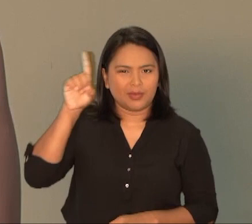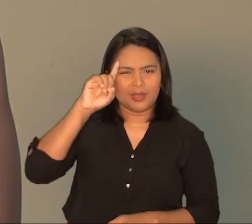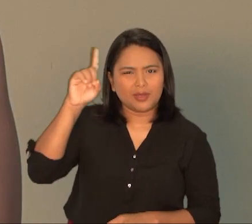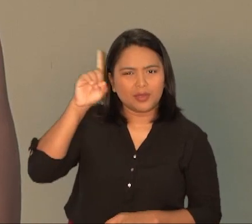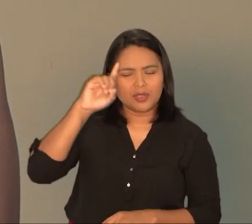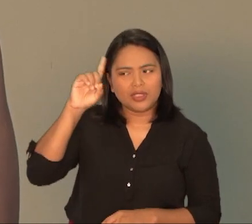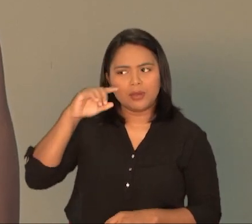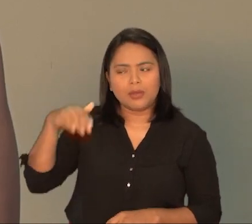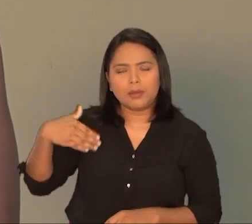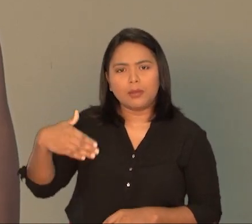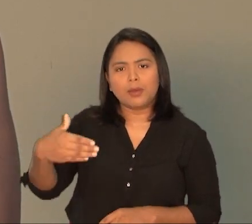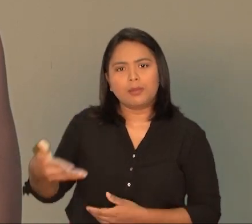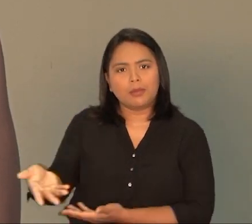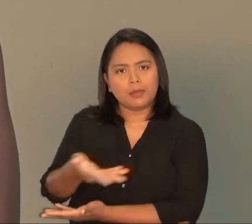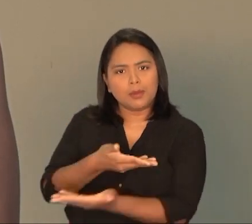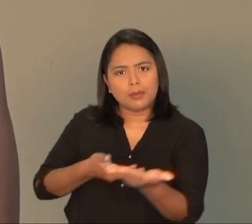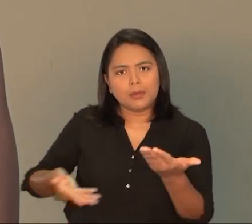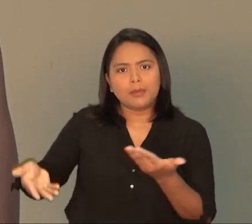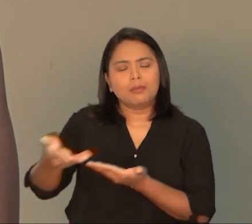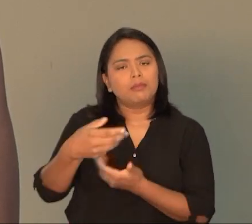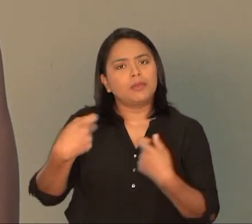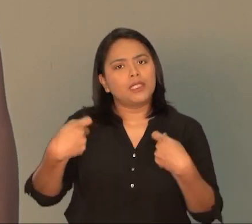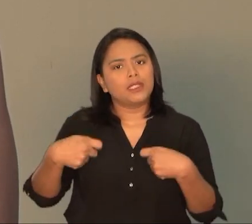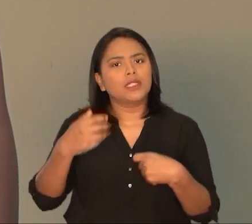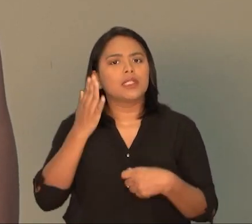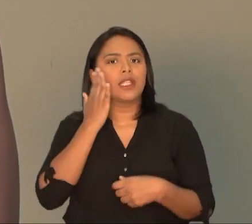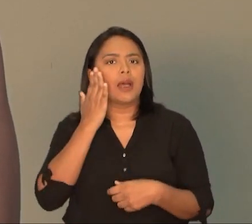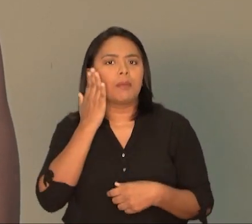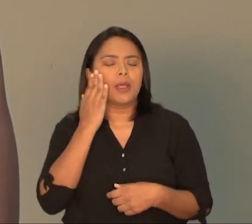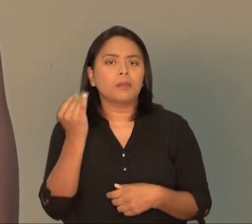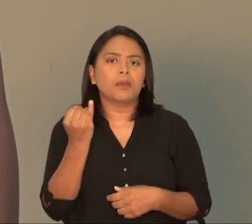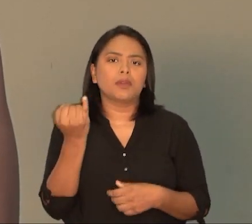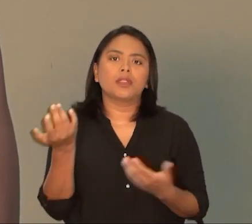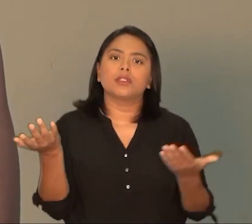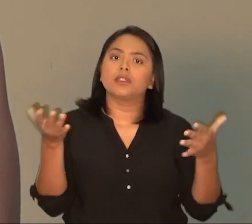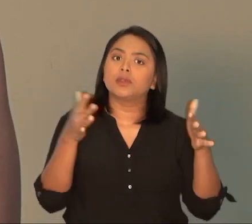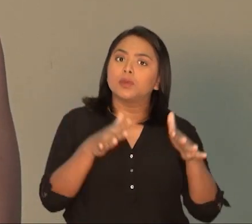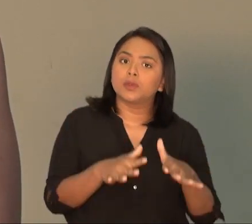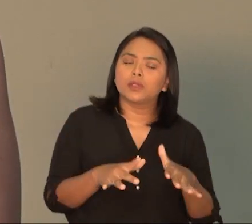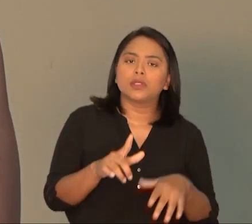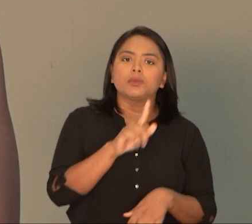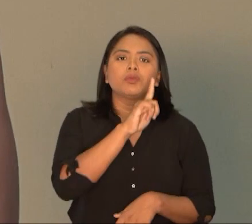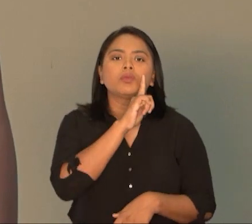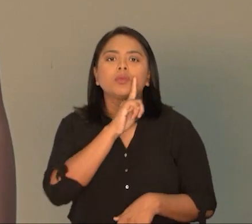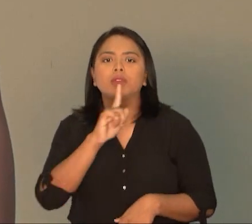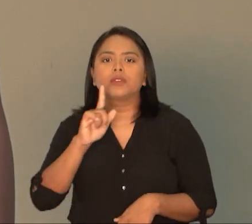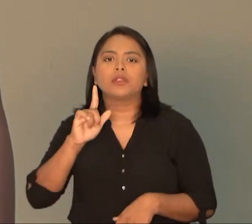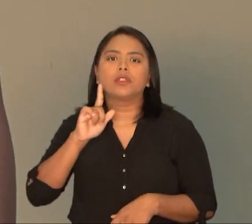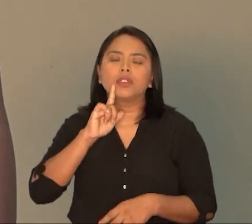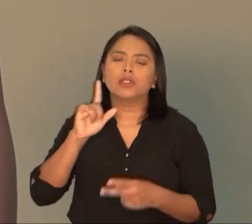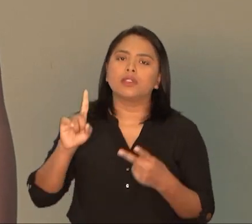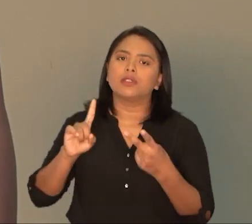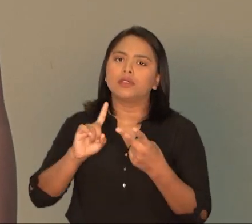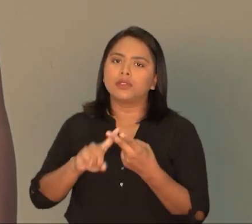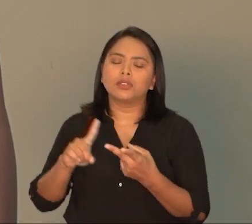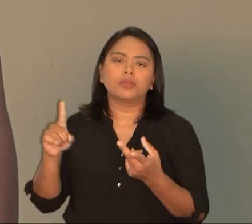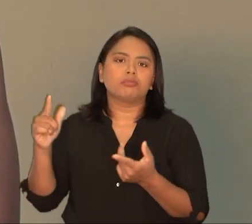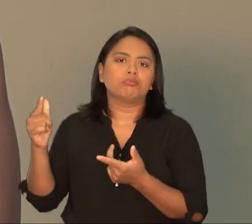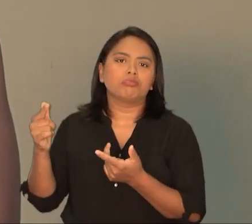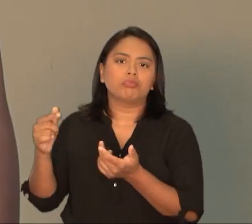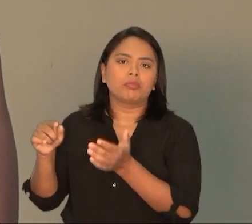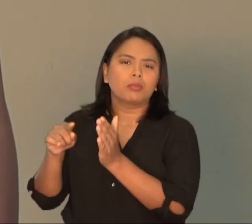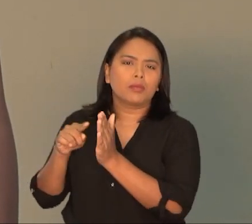diariamente. Precisam saber dessa importância de incluir ele no recreio, nas discussões, nos